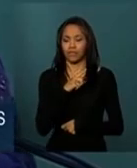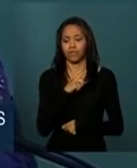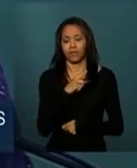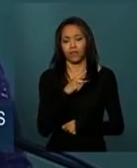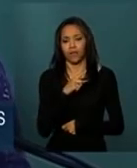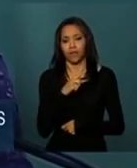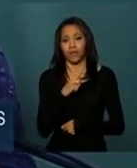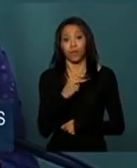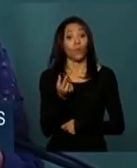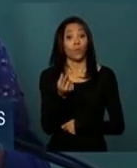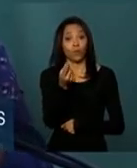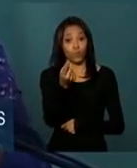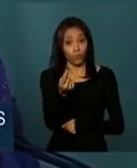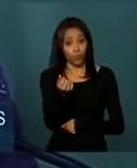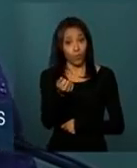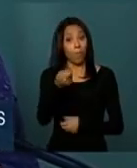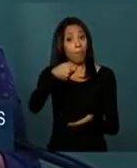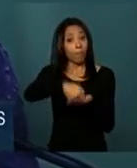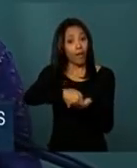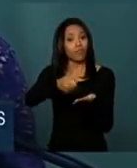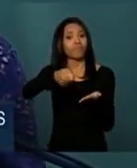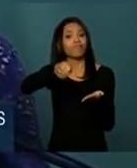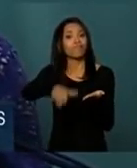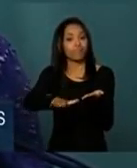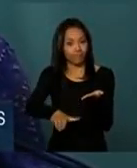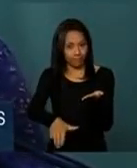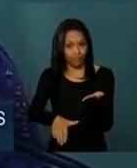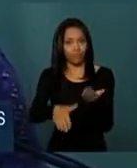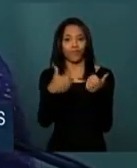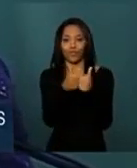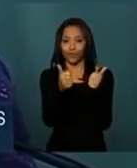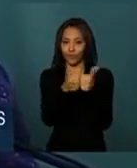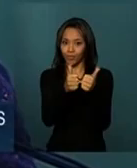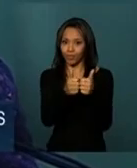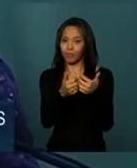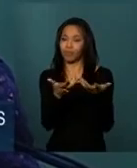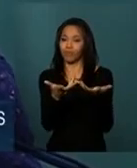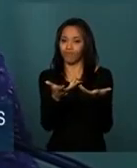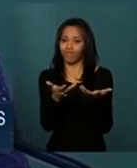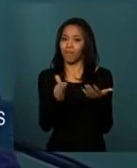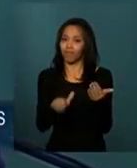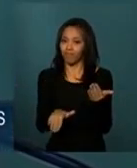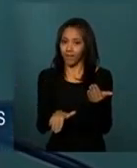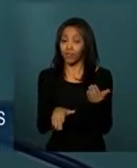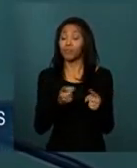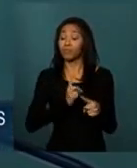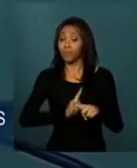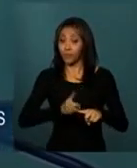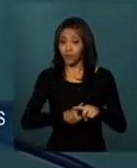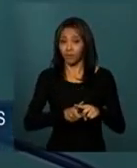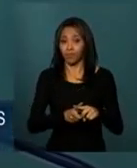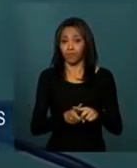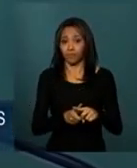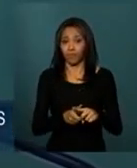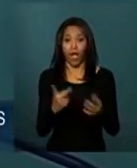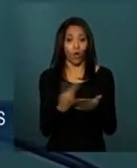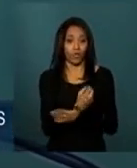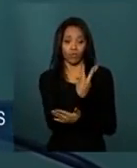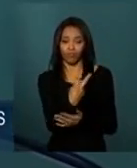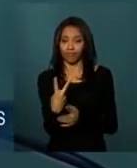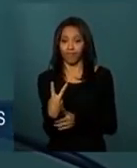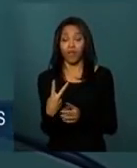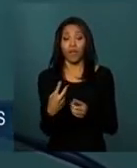uma tarifa, uma passagem de ônibus mais em conta. Por quê? Porque